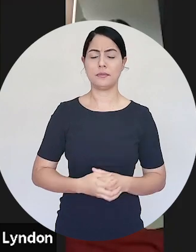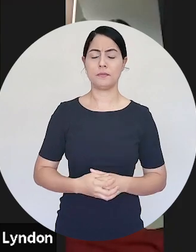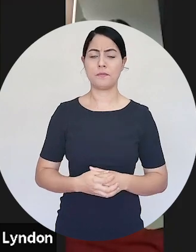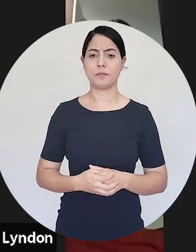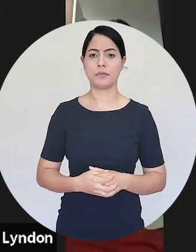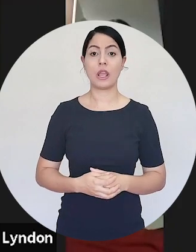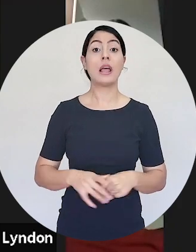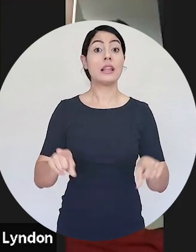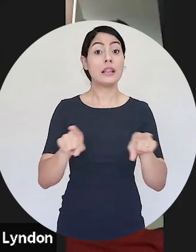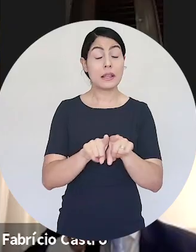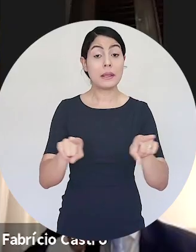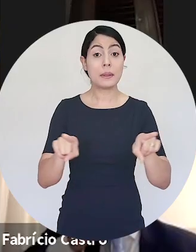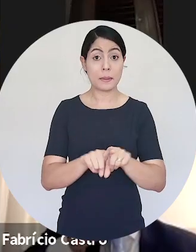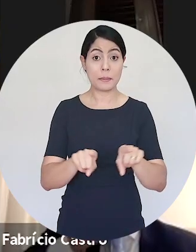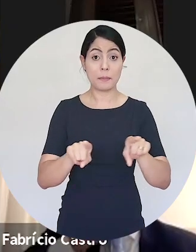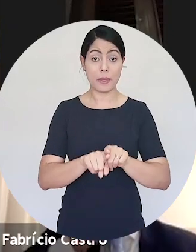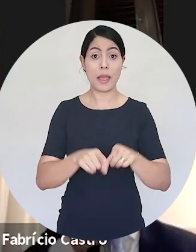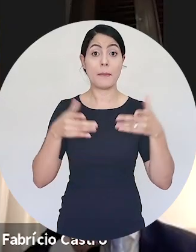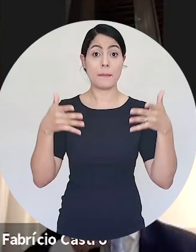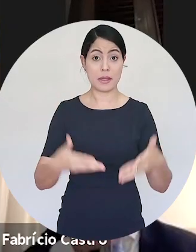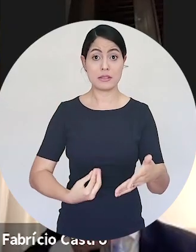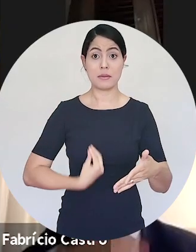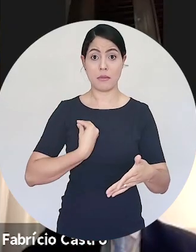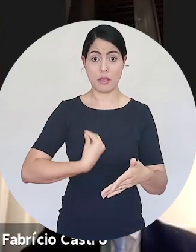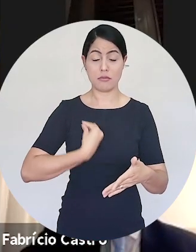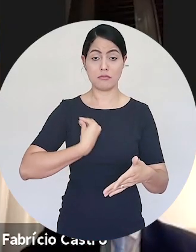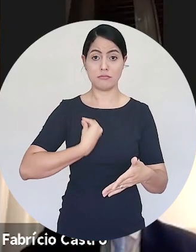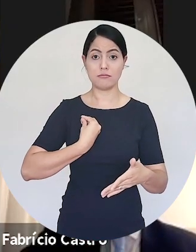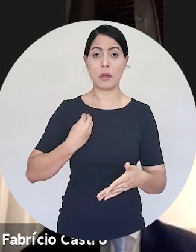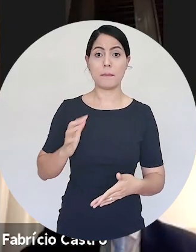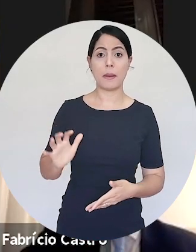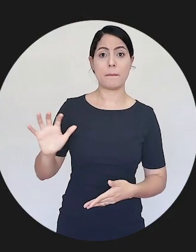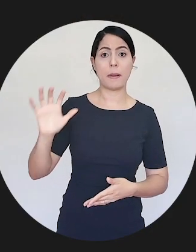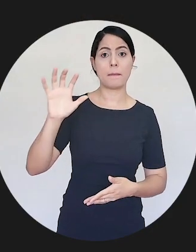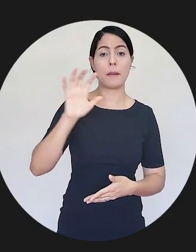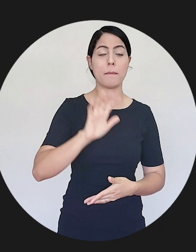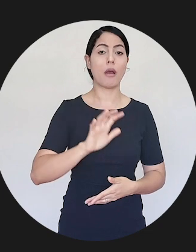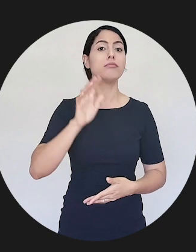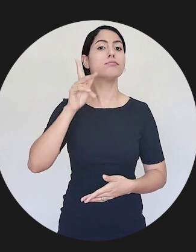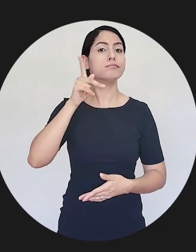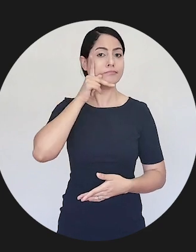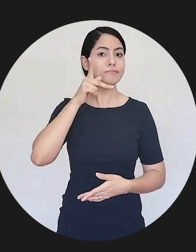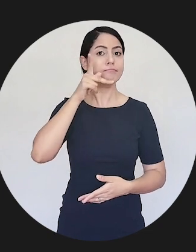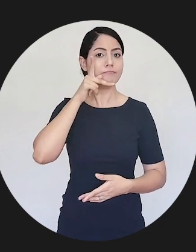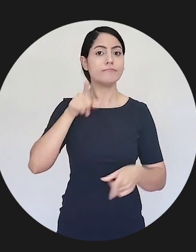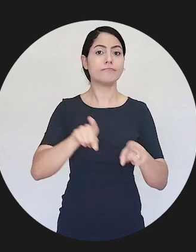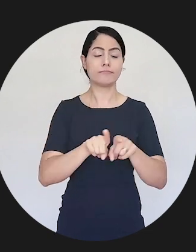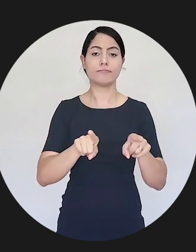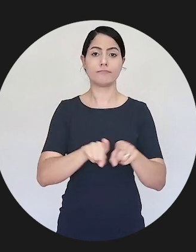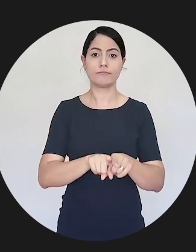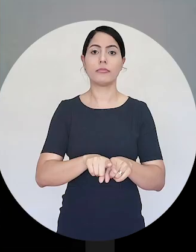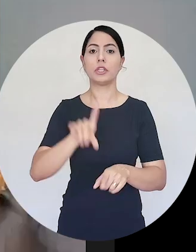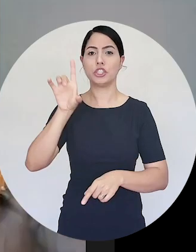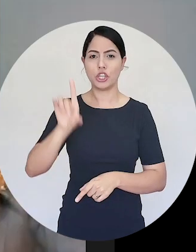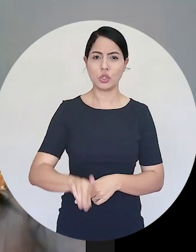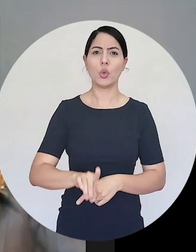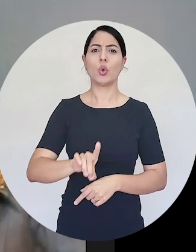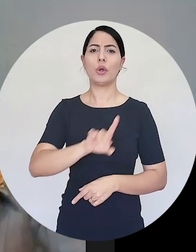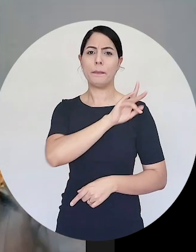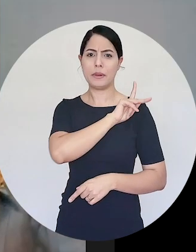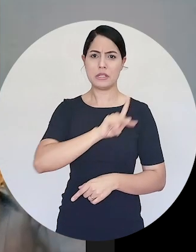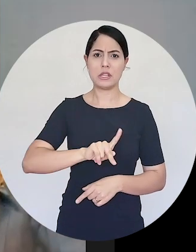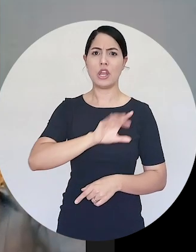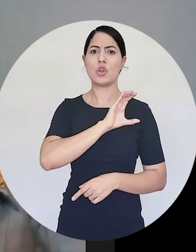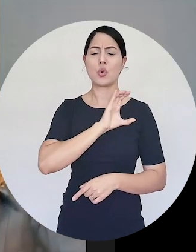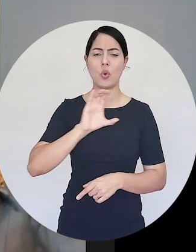Também participaram da reunião os demais diretores da OAB Nacional e da Seccional Paraibana, além de conselheiros federais, presidentes